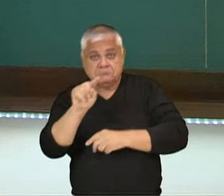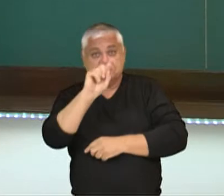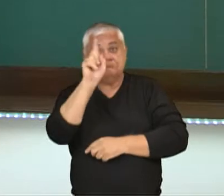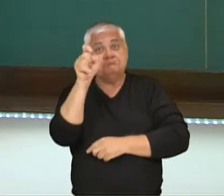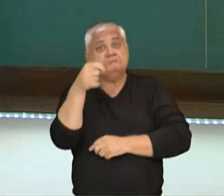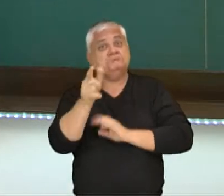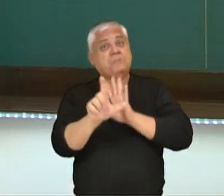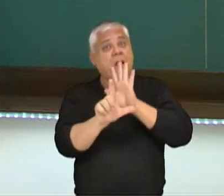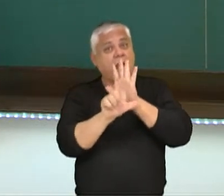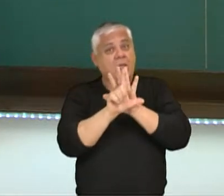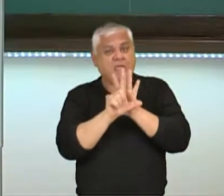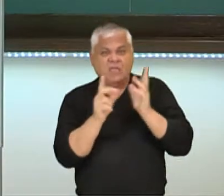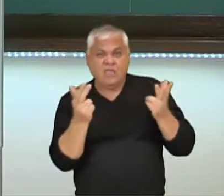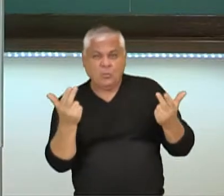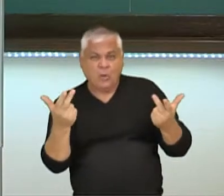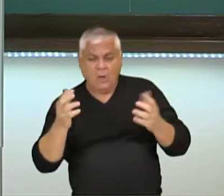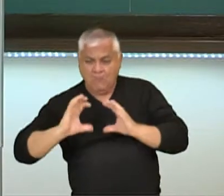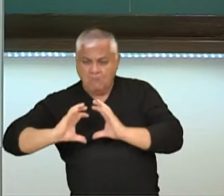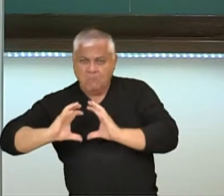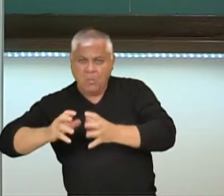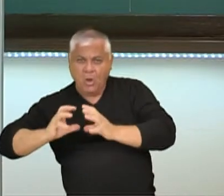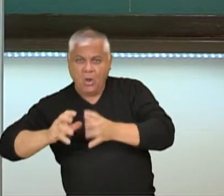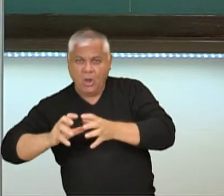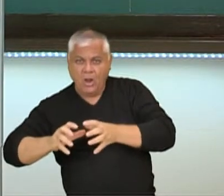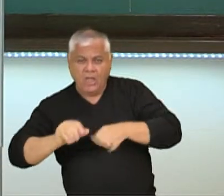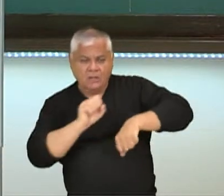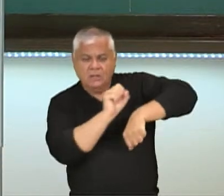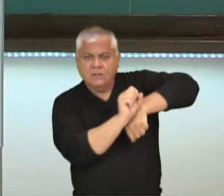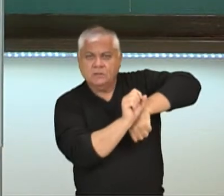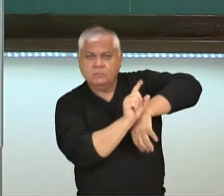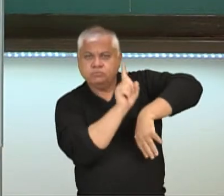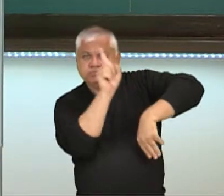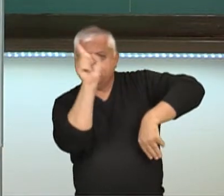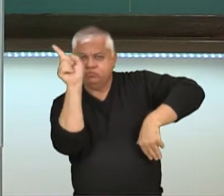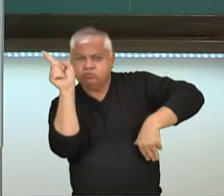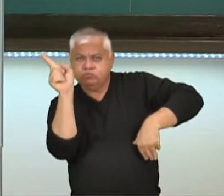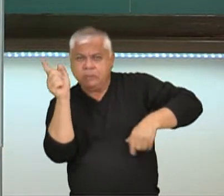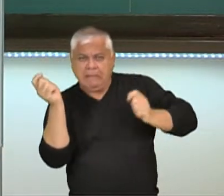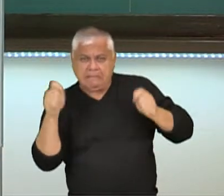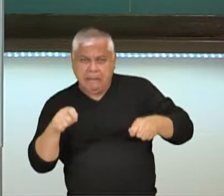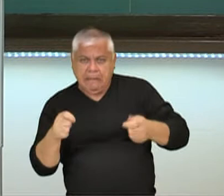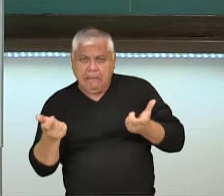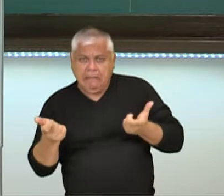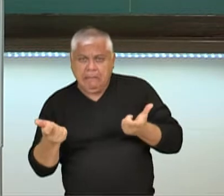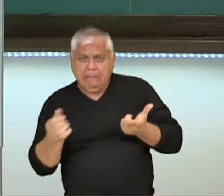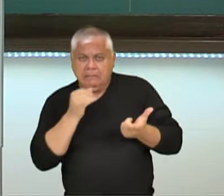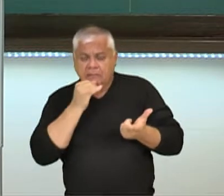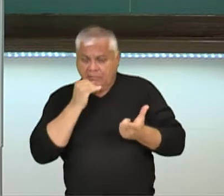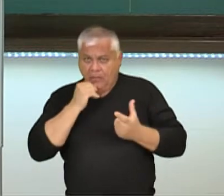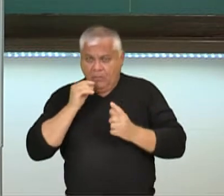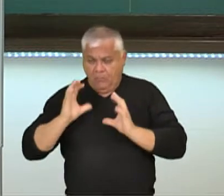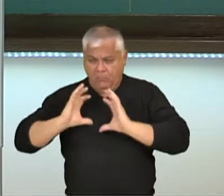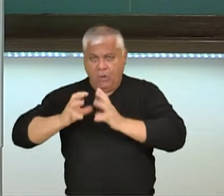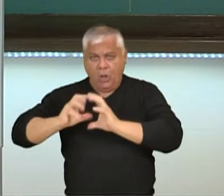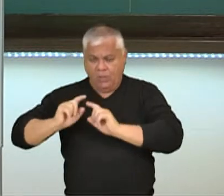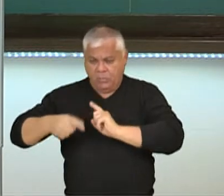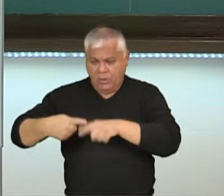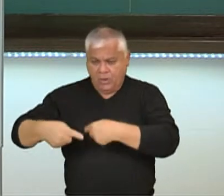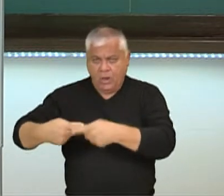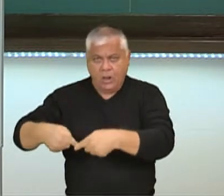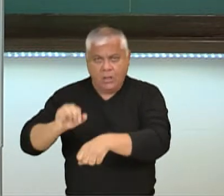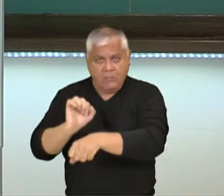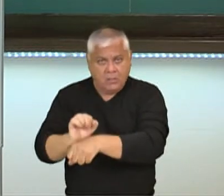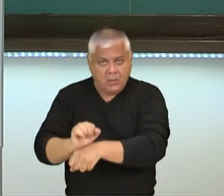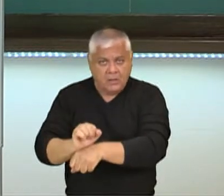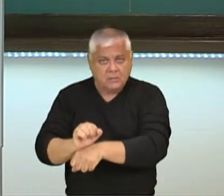mesmas? Então pare e pense, vou usar esses 2 exemplos. Rolou uma bola numa quadra, uma hora ela vai